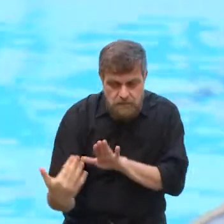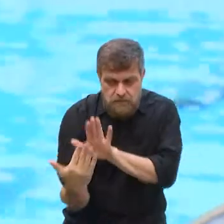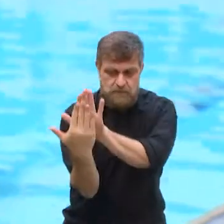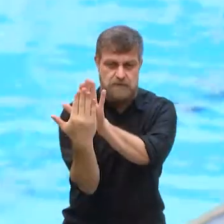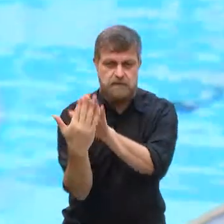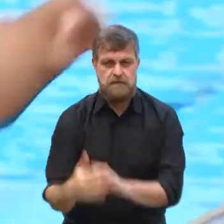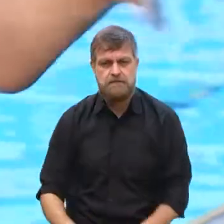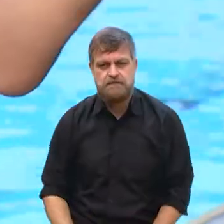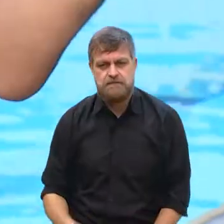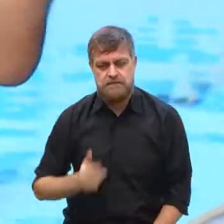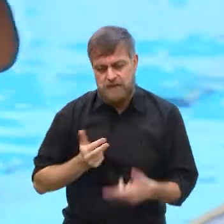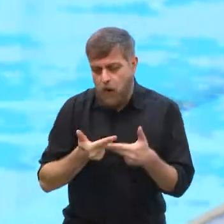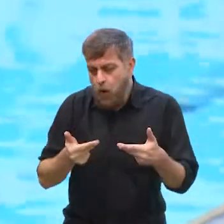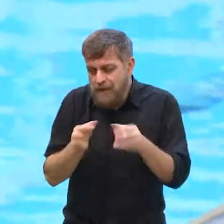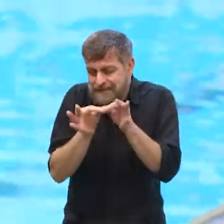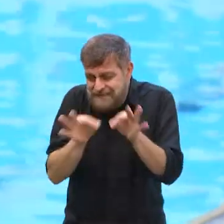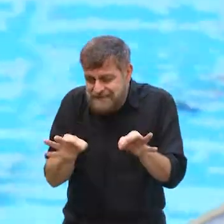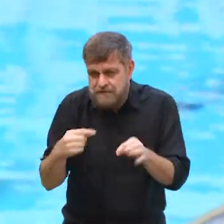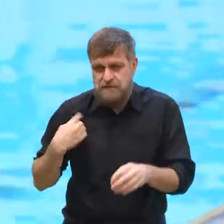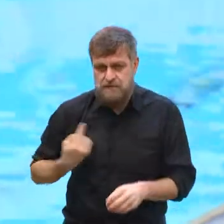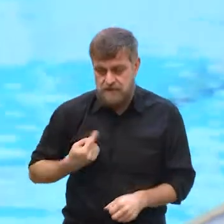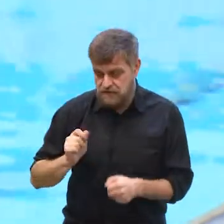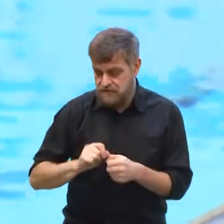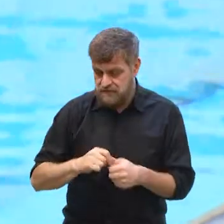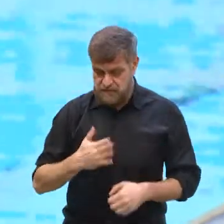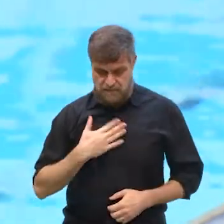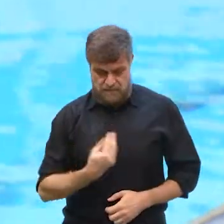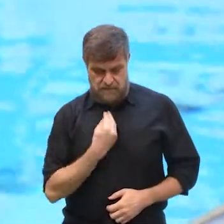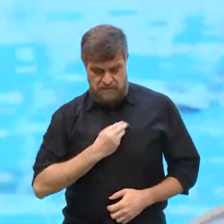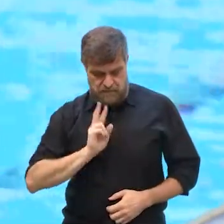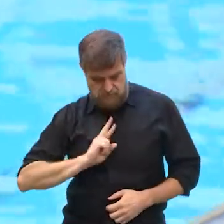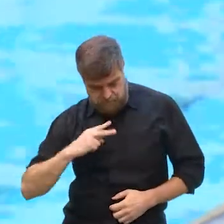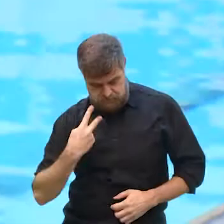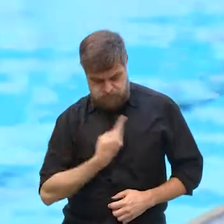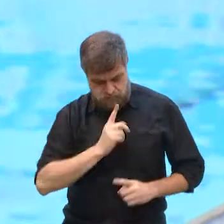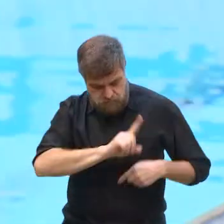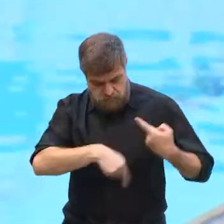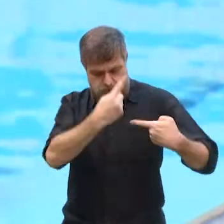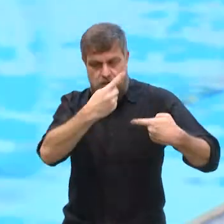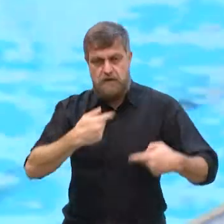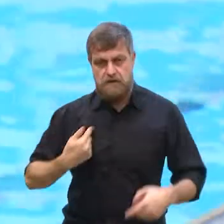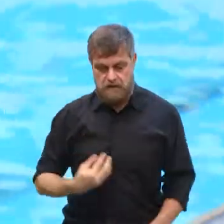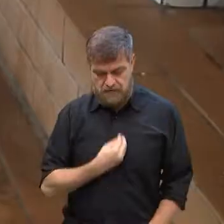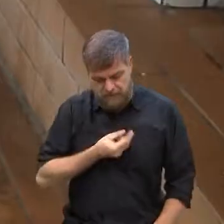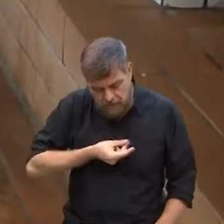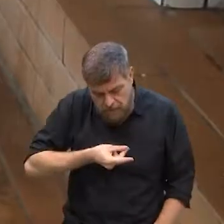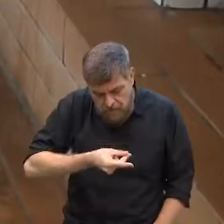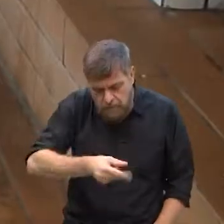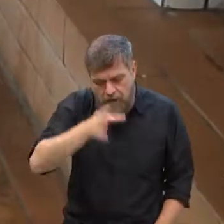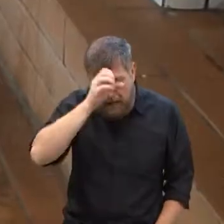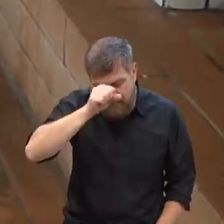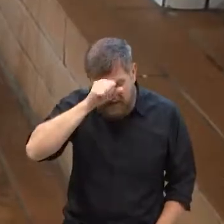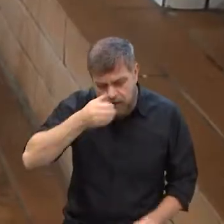Então, são coisinhas simples, mas que eu vejo que fizeram uma grande diferença para eu aprender no decorrer da minha vida.